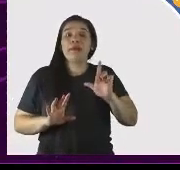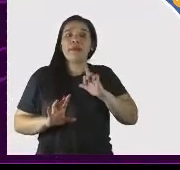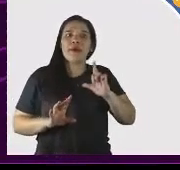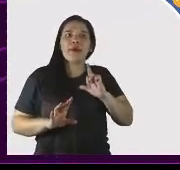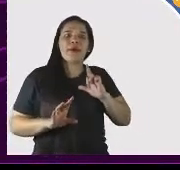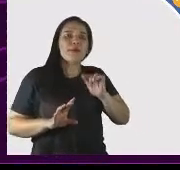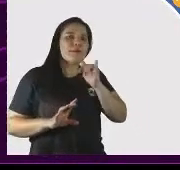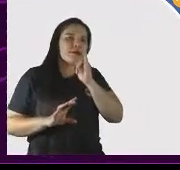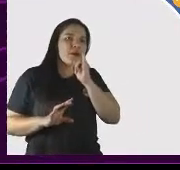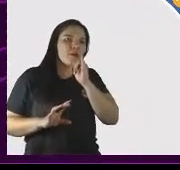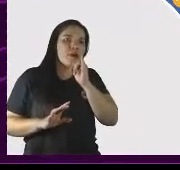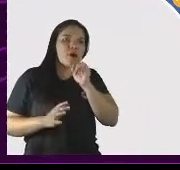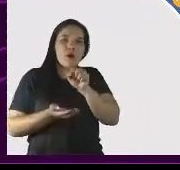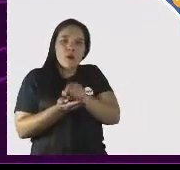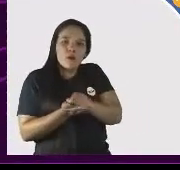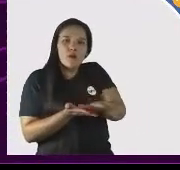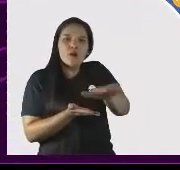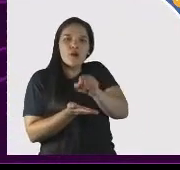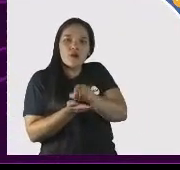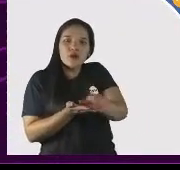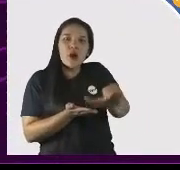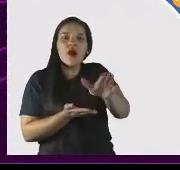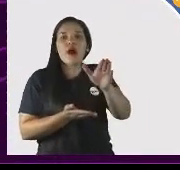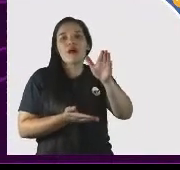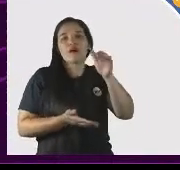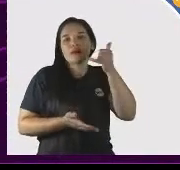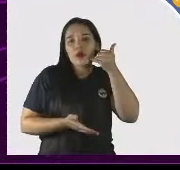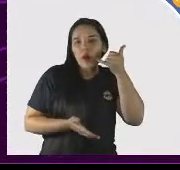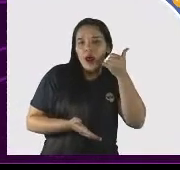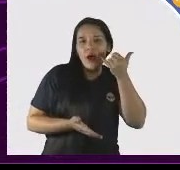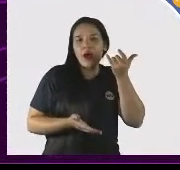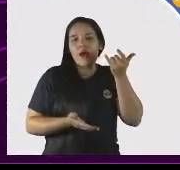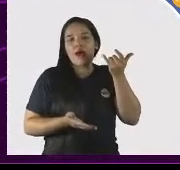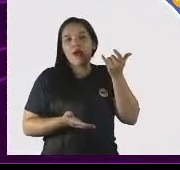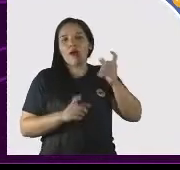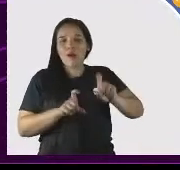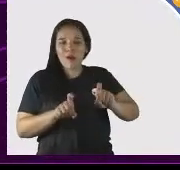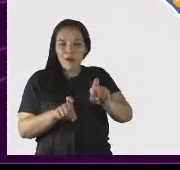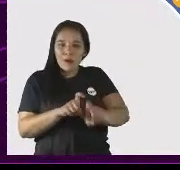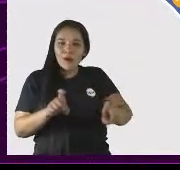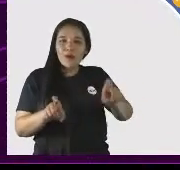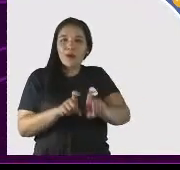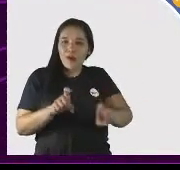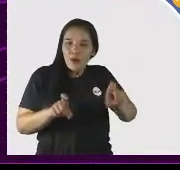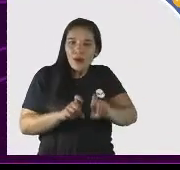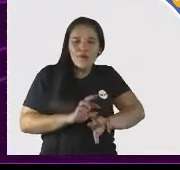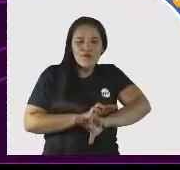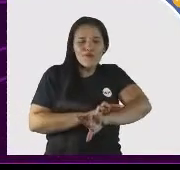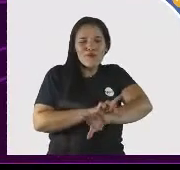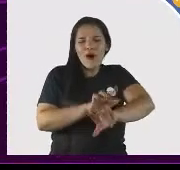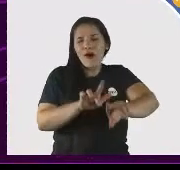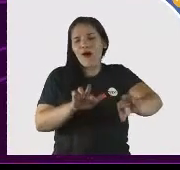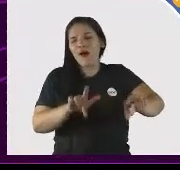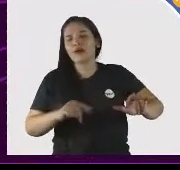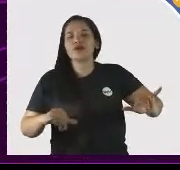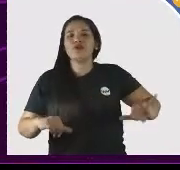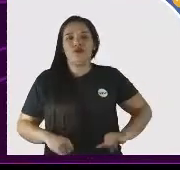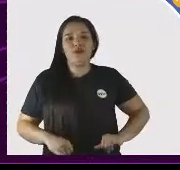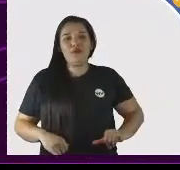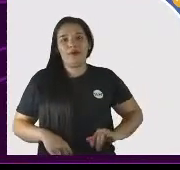impressoras computadores celulares é tem n segmentos que estão sofrendo e